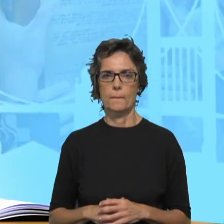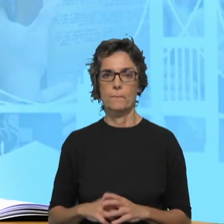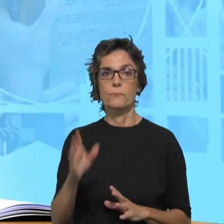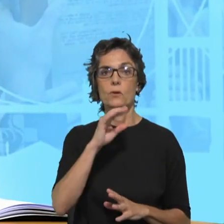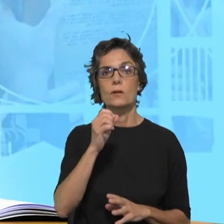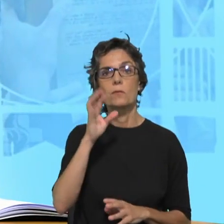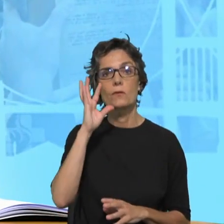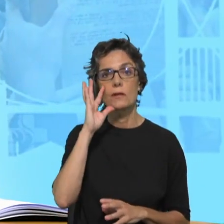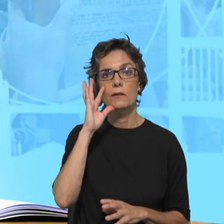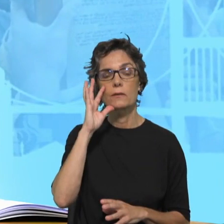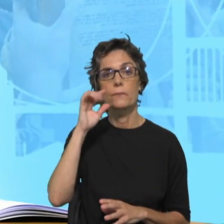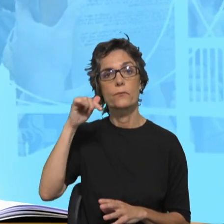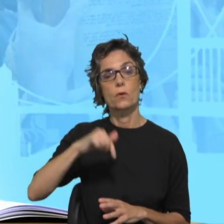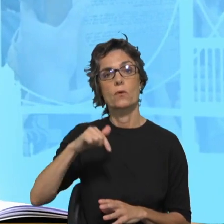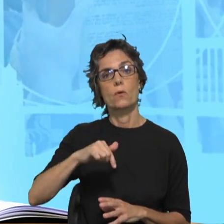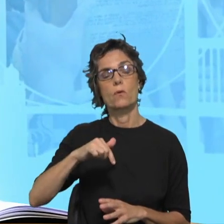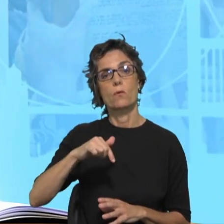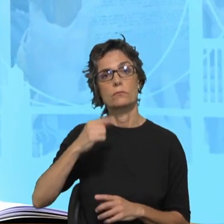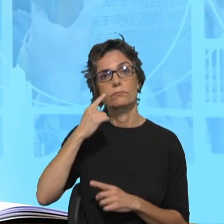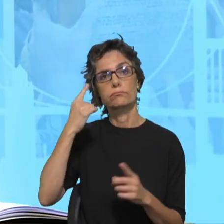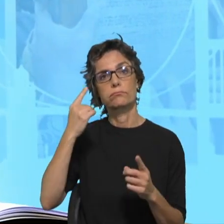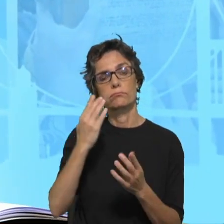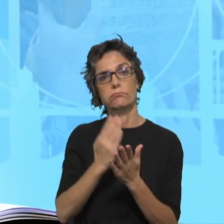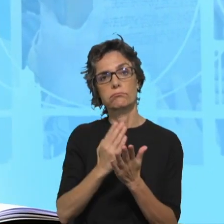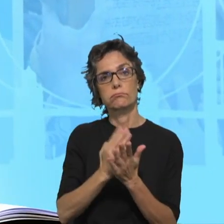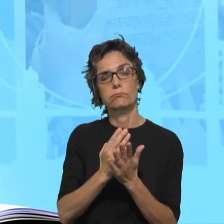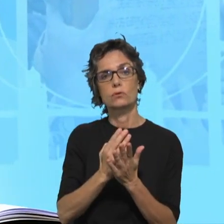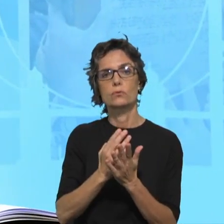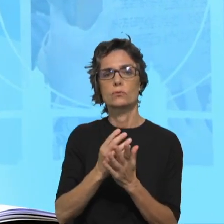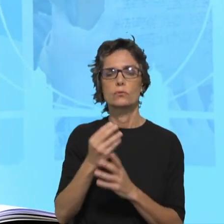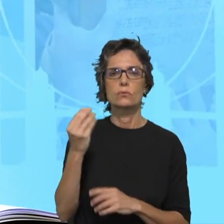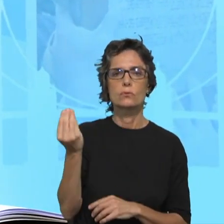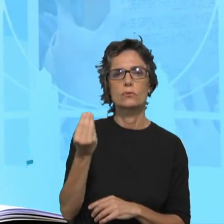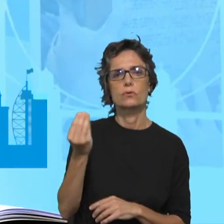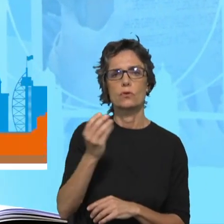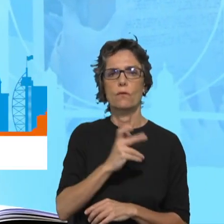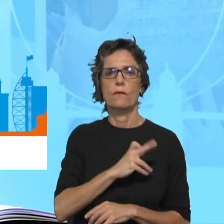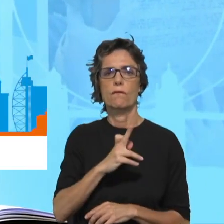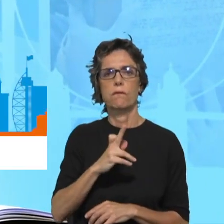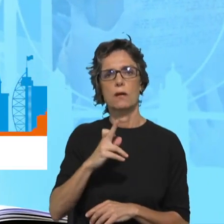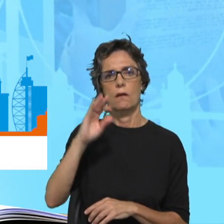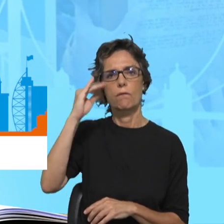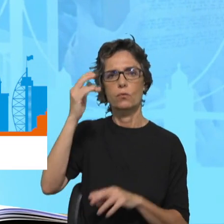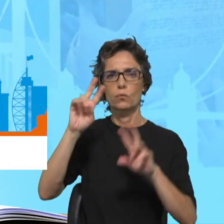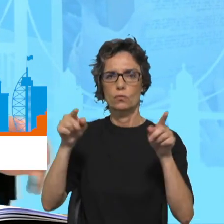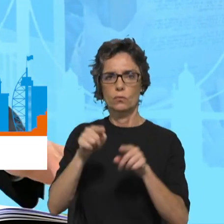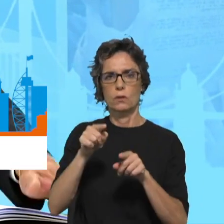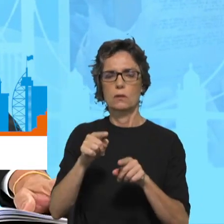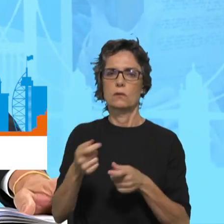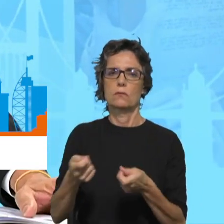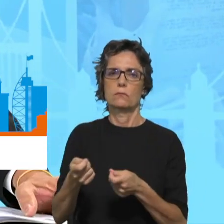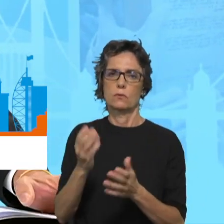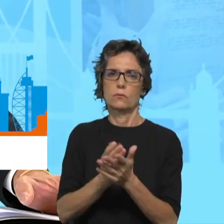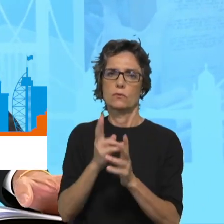Olá, muito boa tarde. É apresentado hoje um estudo Jovens, Fé e Futuro. Um estudo realizado pela Universidade Católica Portuguesa. As